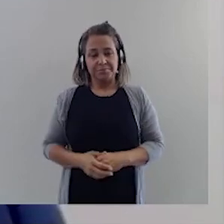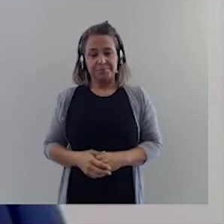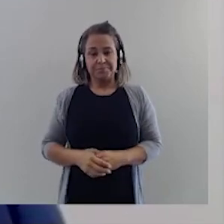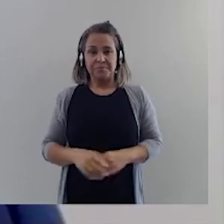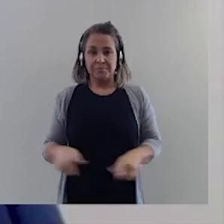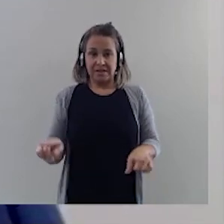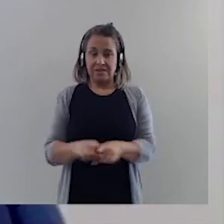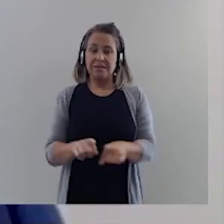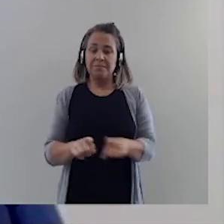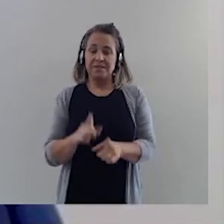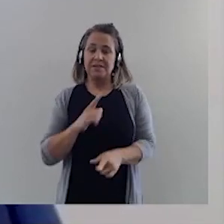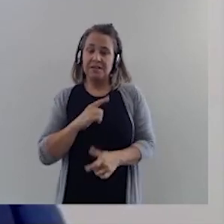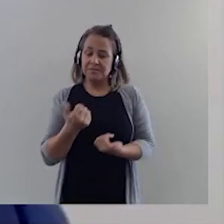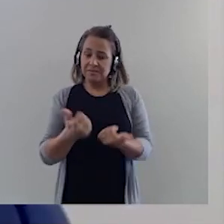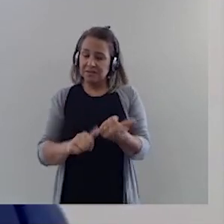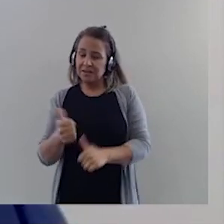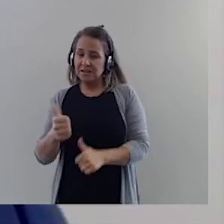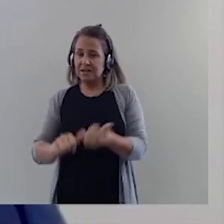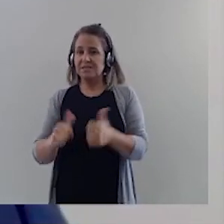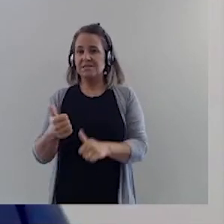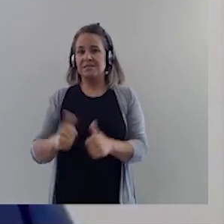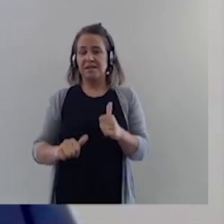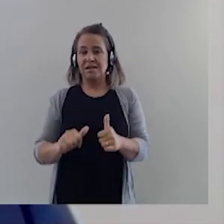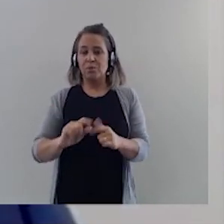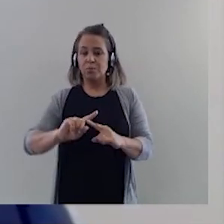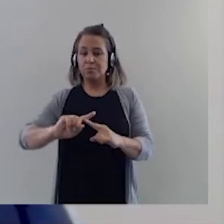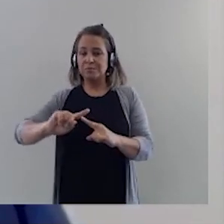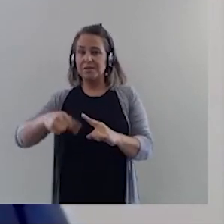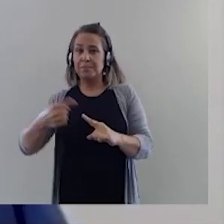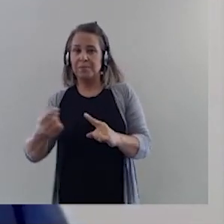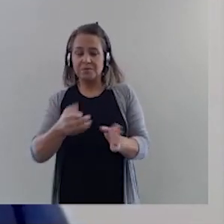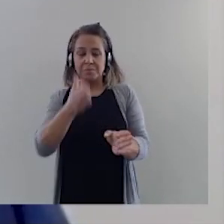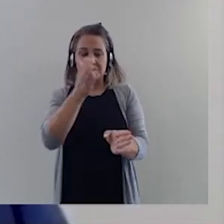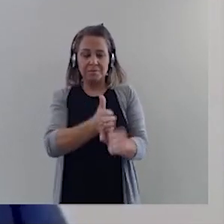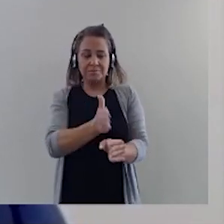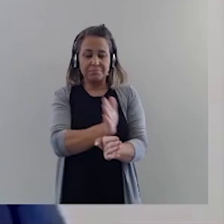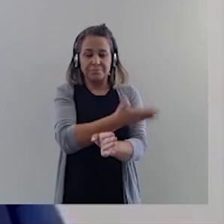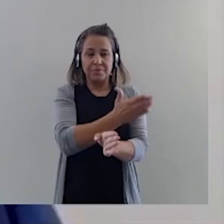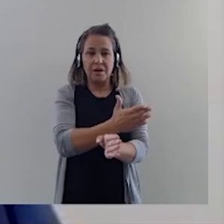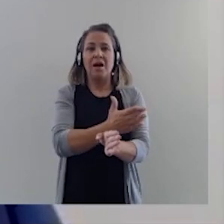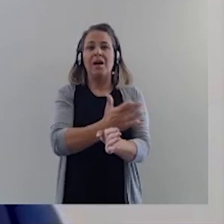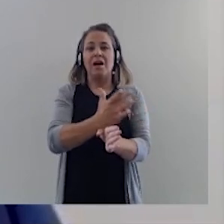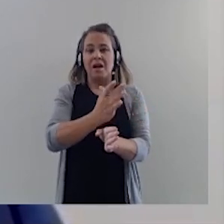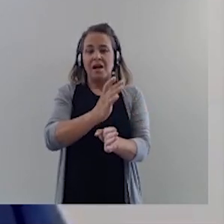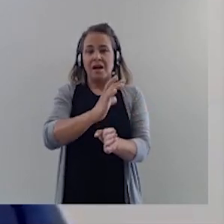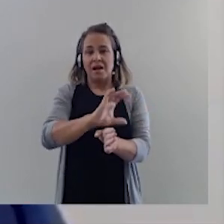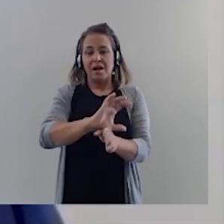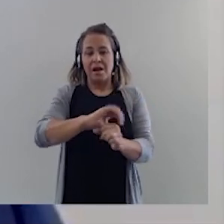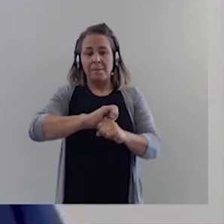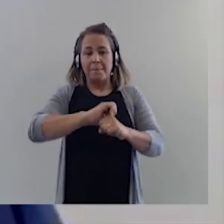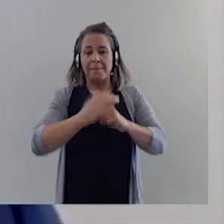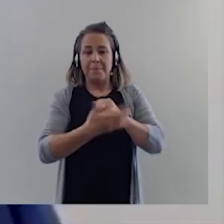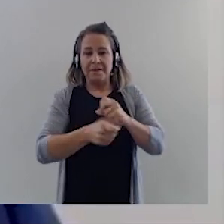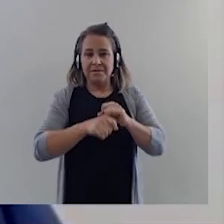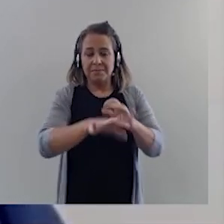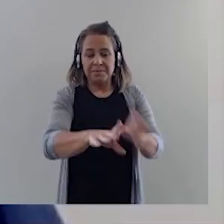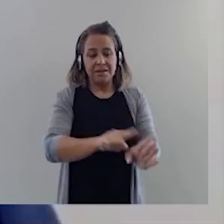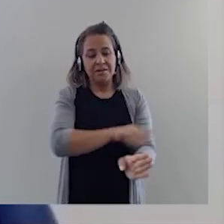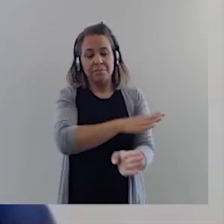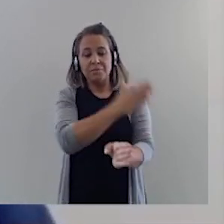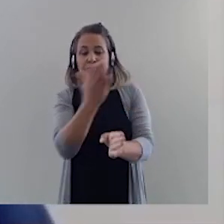E também teremos que analisar o pós, né? Qual a consequência disso para o âmbito das empresas